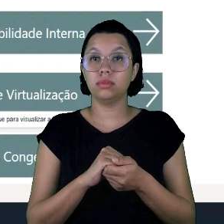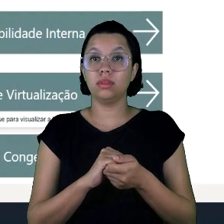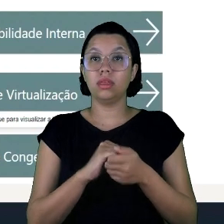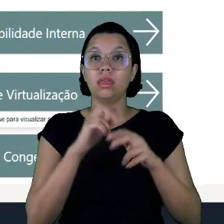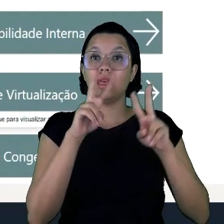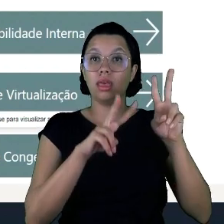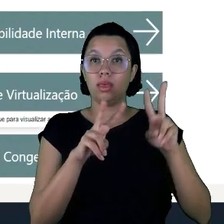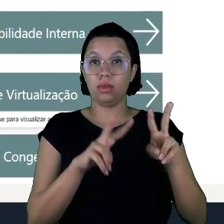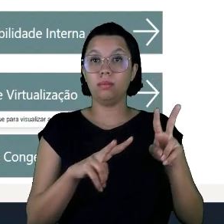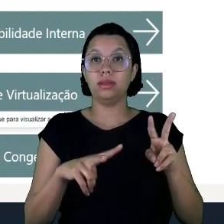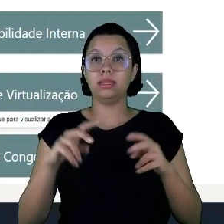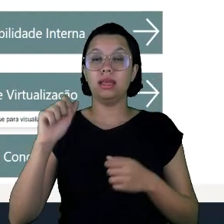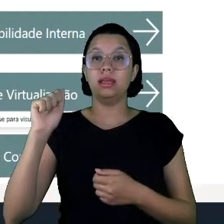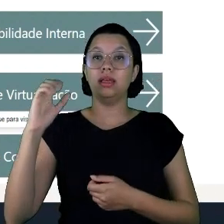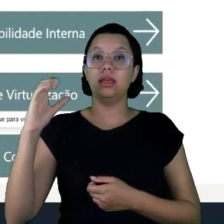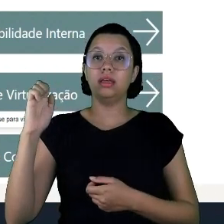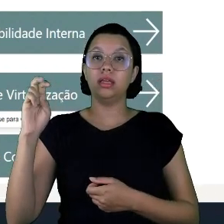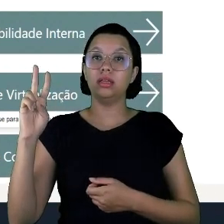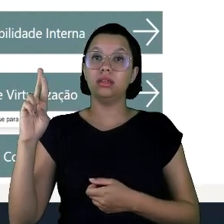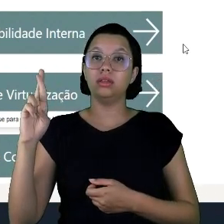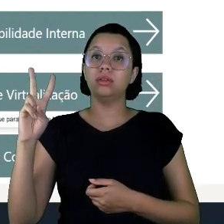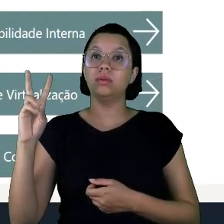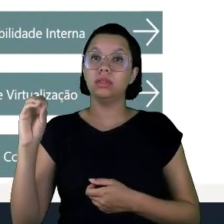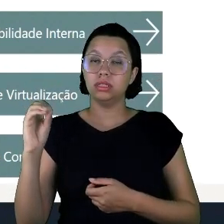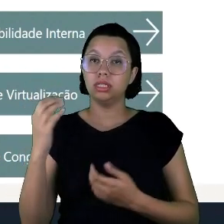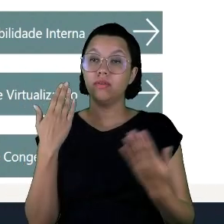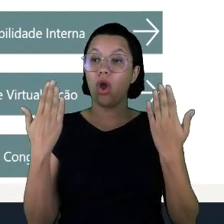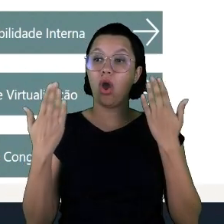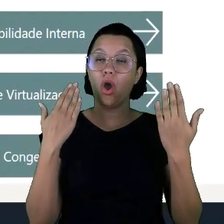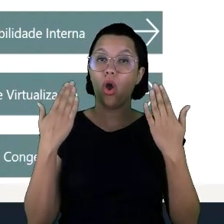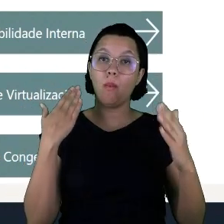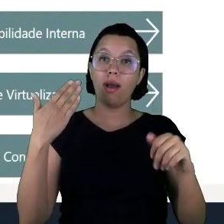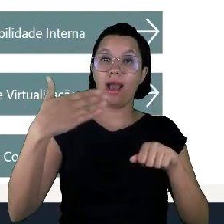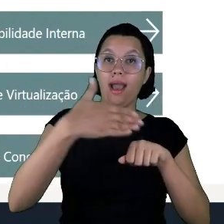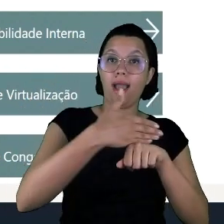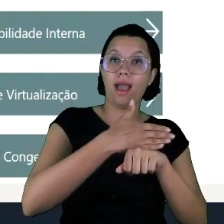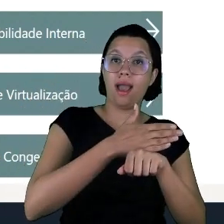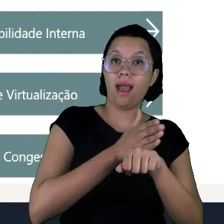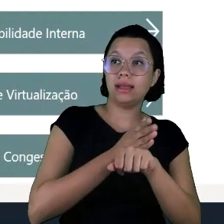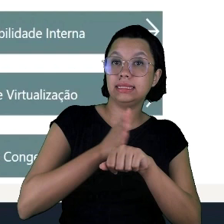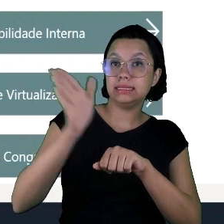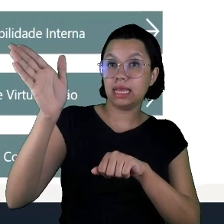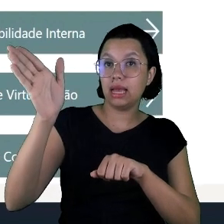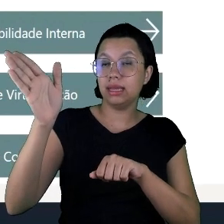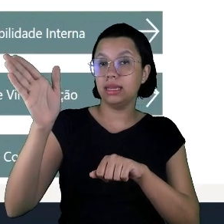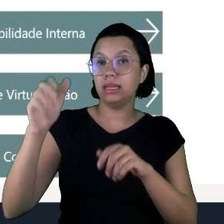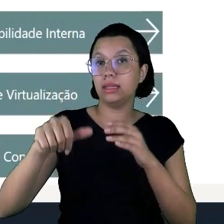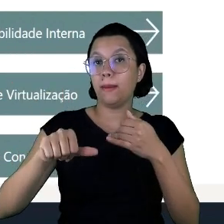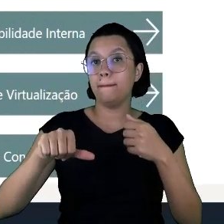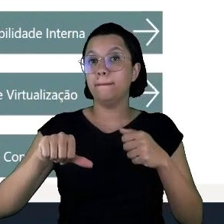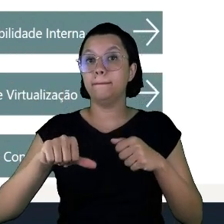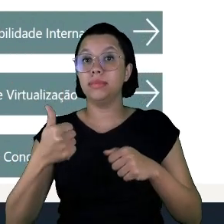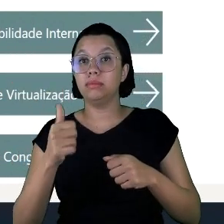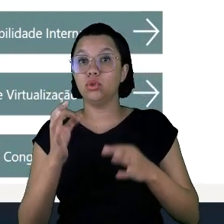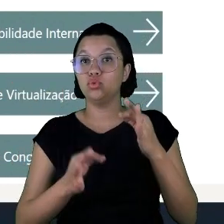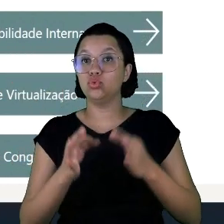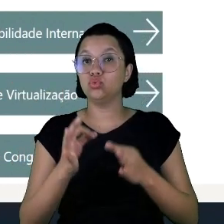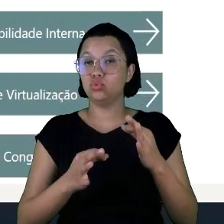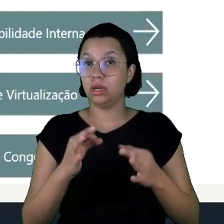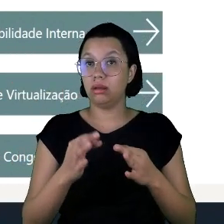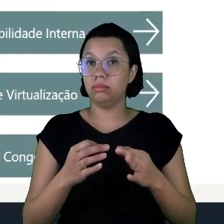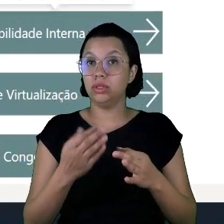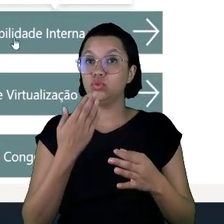é uma análise, né, do acervo. Então, ele compara o fluxo de entradas e saídas, o fluxo de